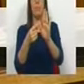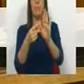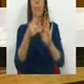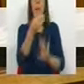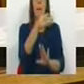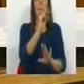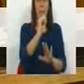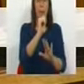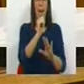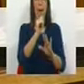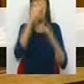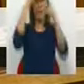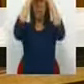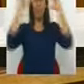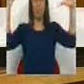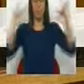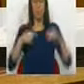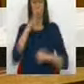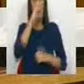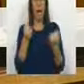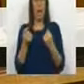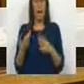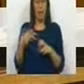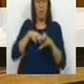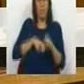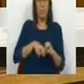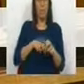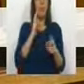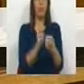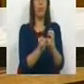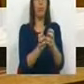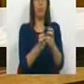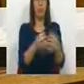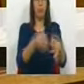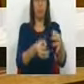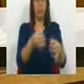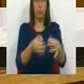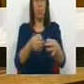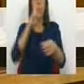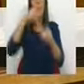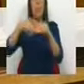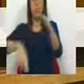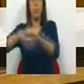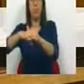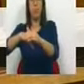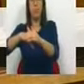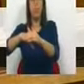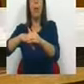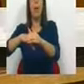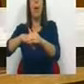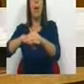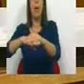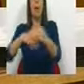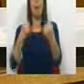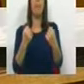PS entra num carro, no seu carro governativo, o motor já está a funcionar, o depósito está cheio e então arranca